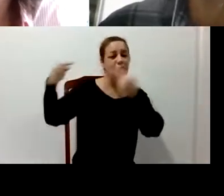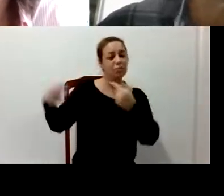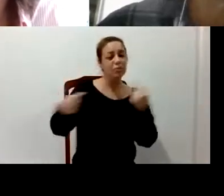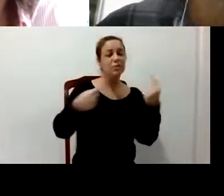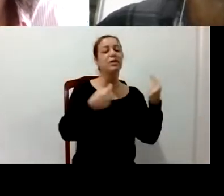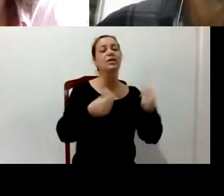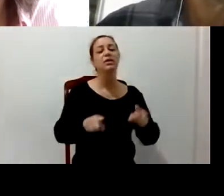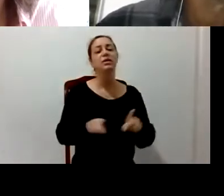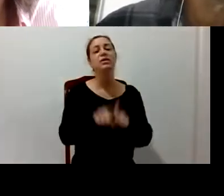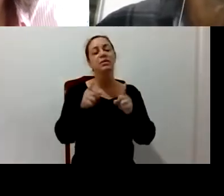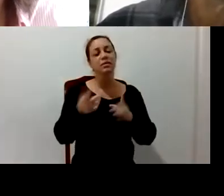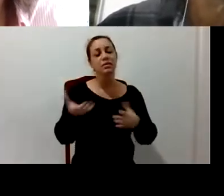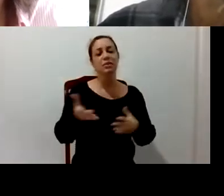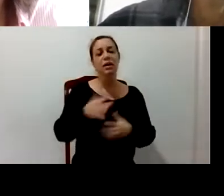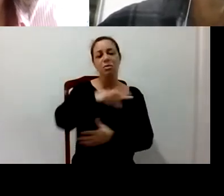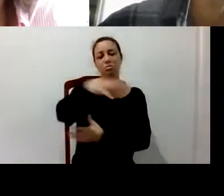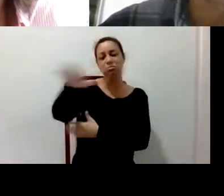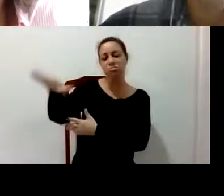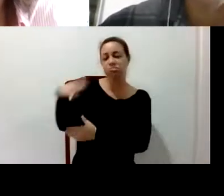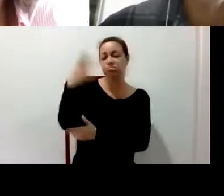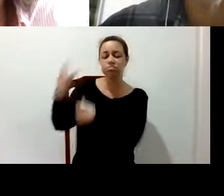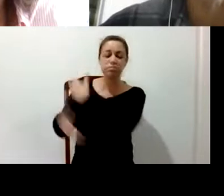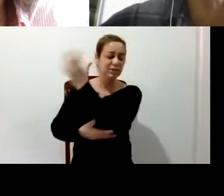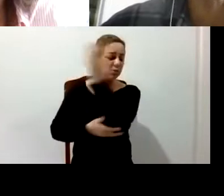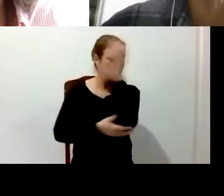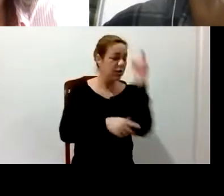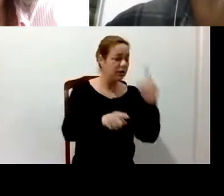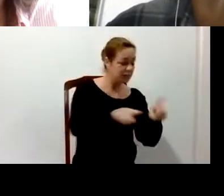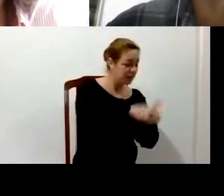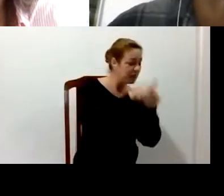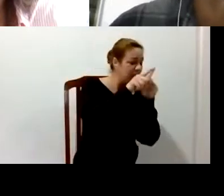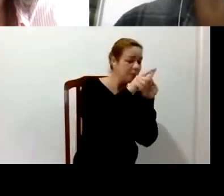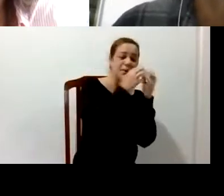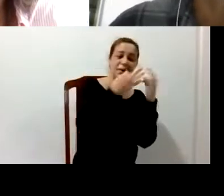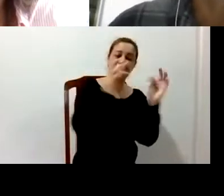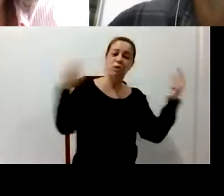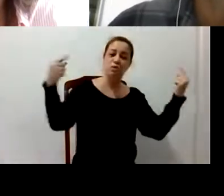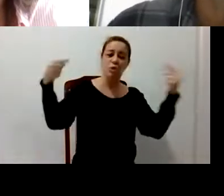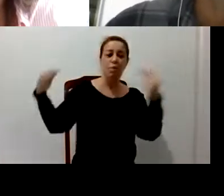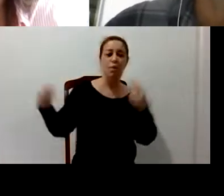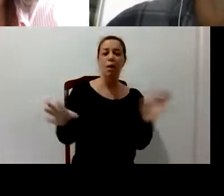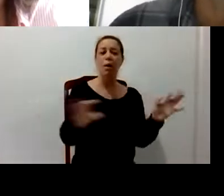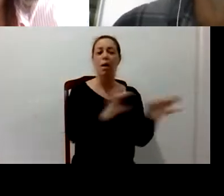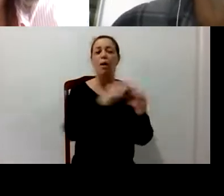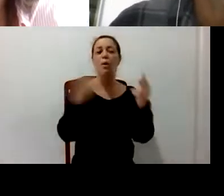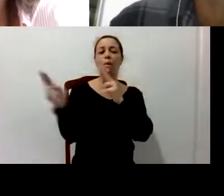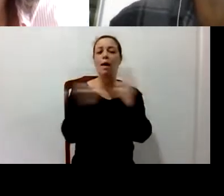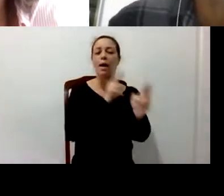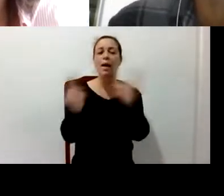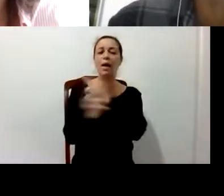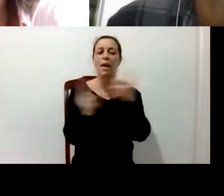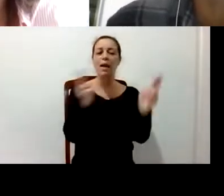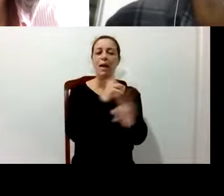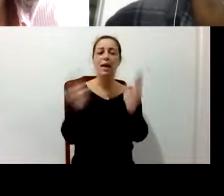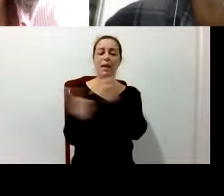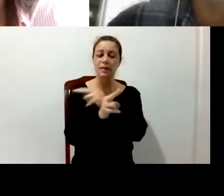né? Essa coisa do mundo ciborgue, né? Que a gente está caminhando, né? Um pouco para essa realidade, o mundo